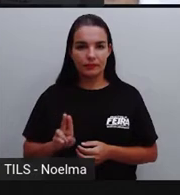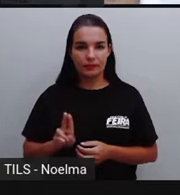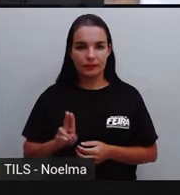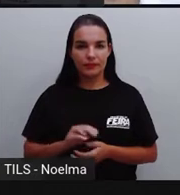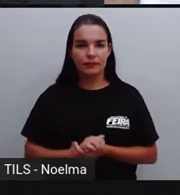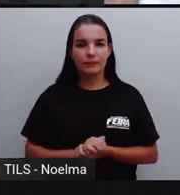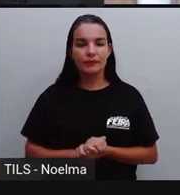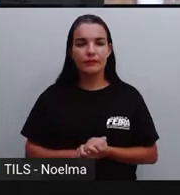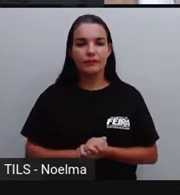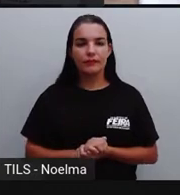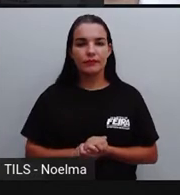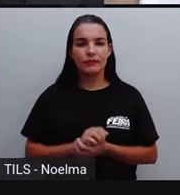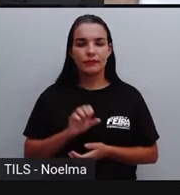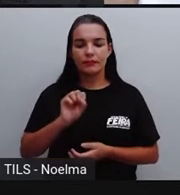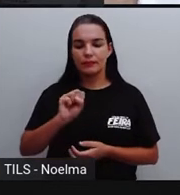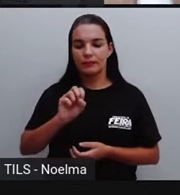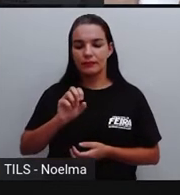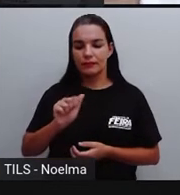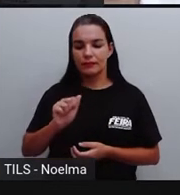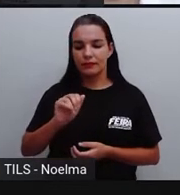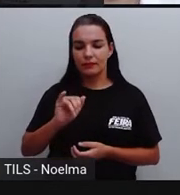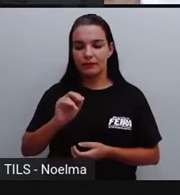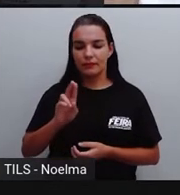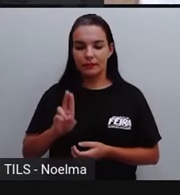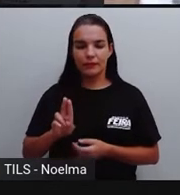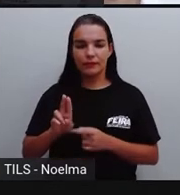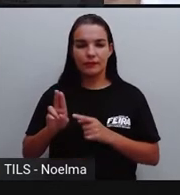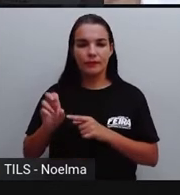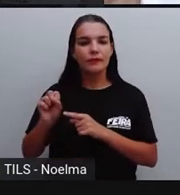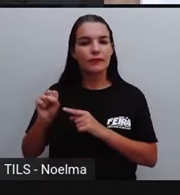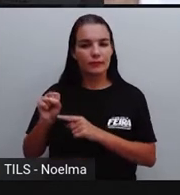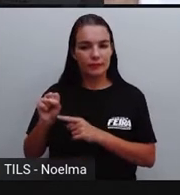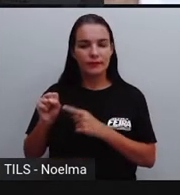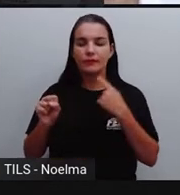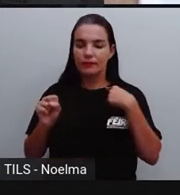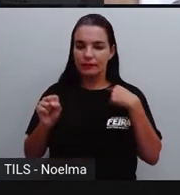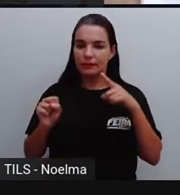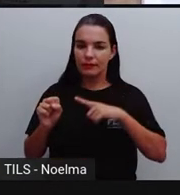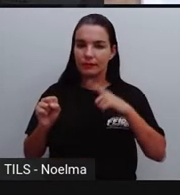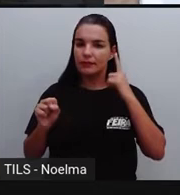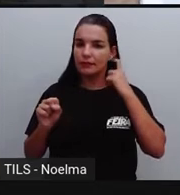Saiu. Ó, saiu. Tem o som de si.